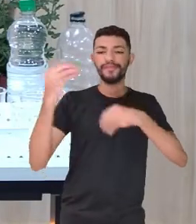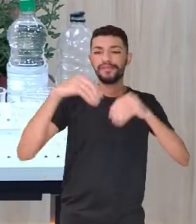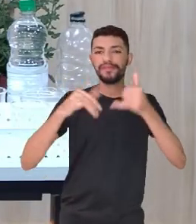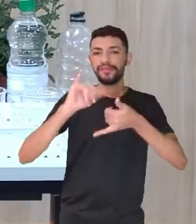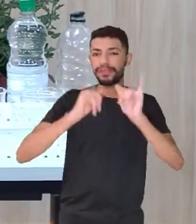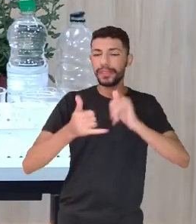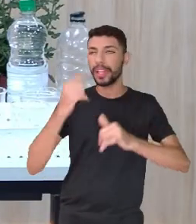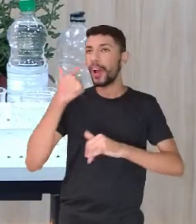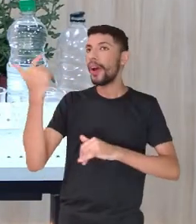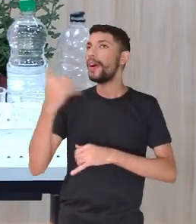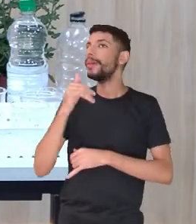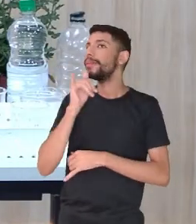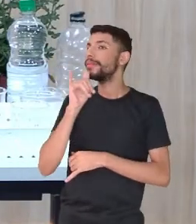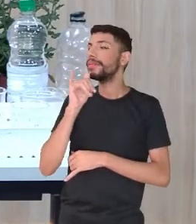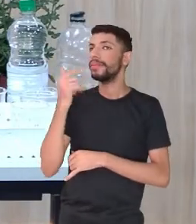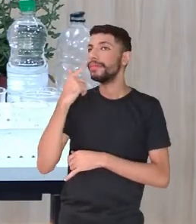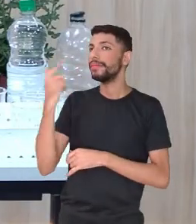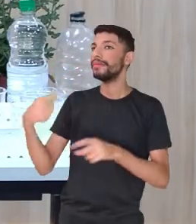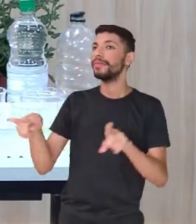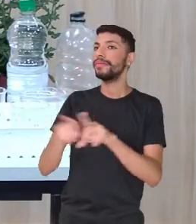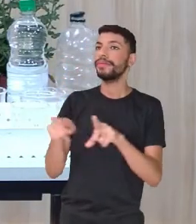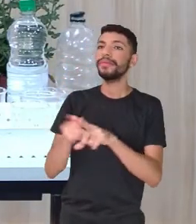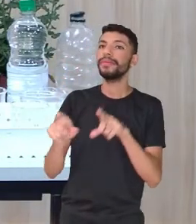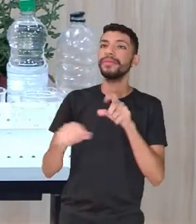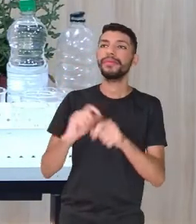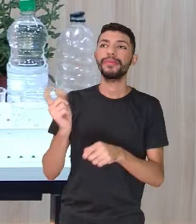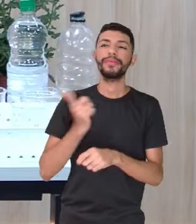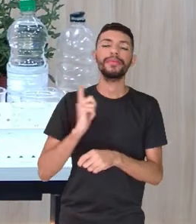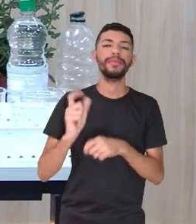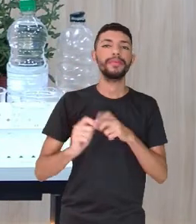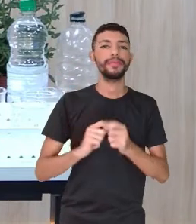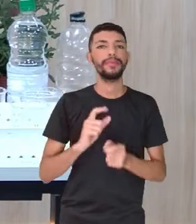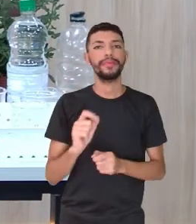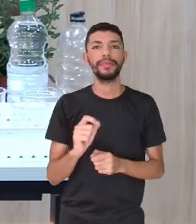quantidade. Vejam também, porém, gente, tem aí, olha,